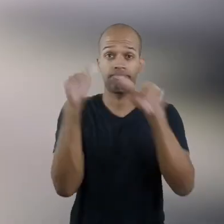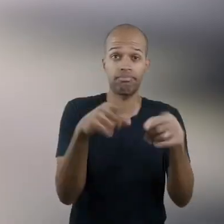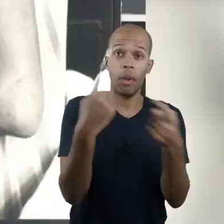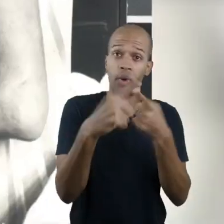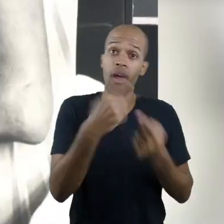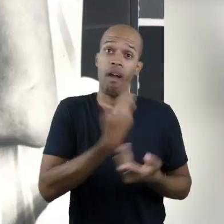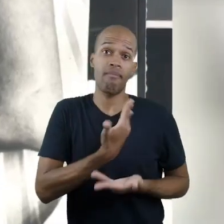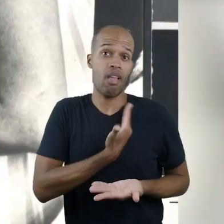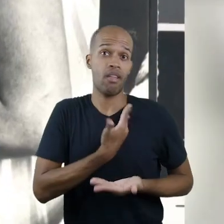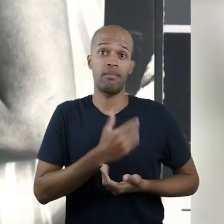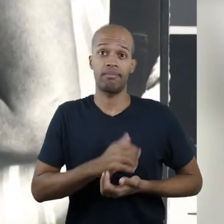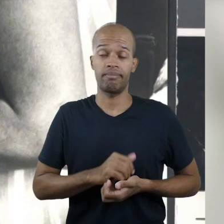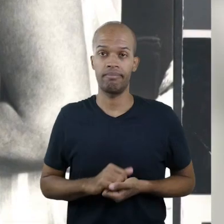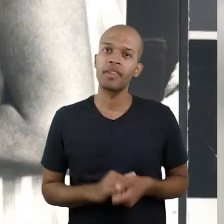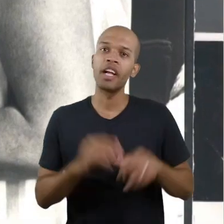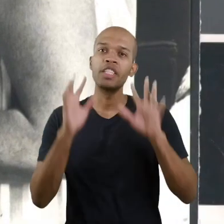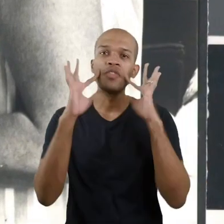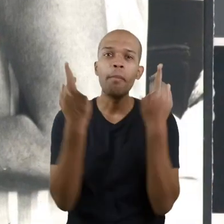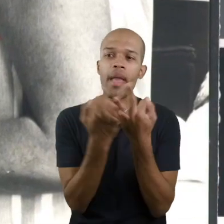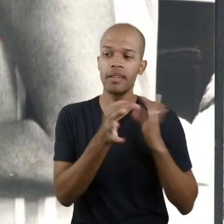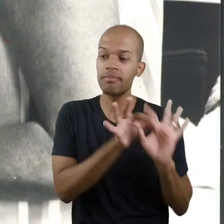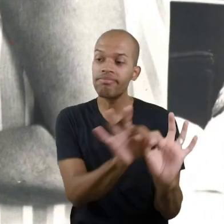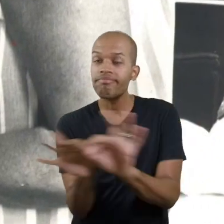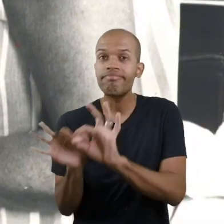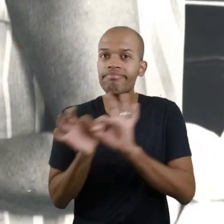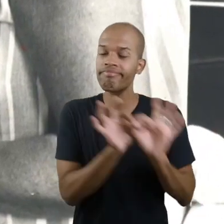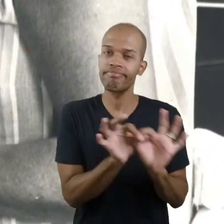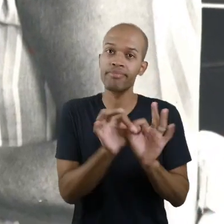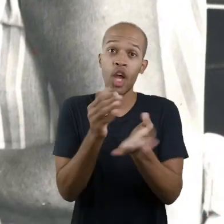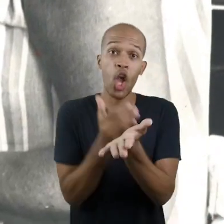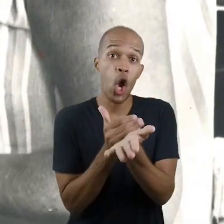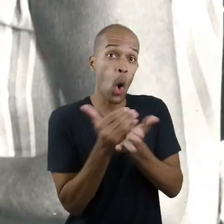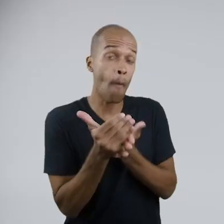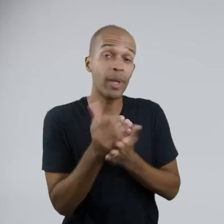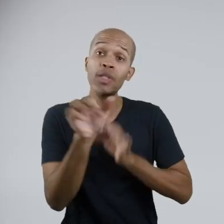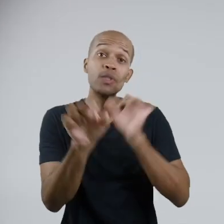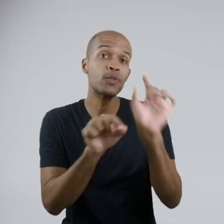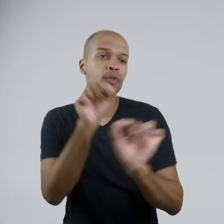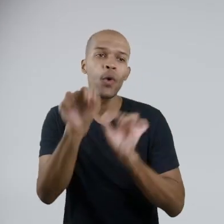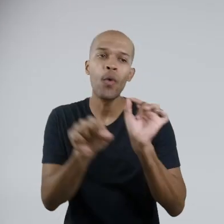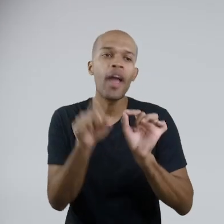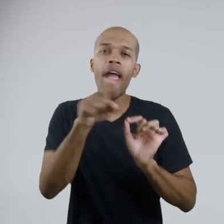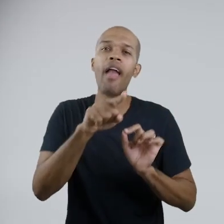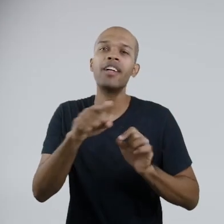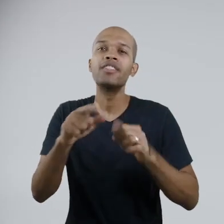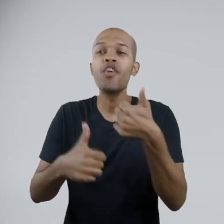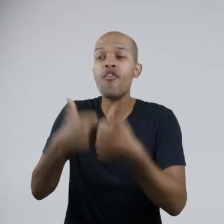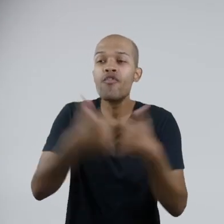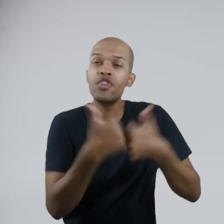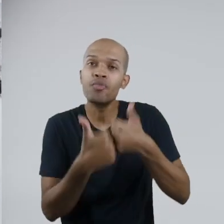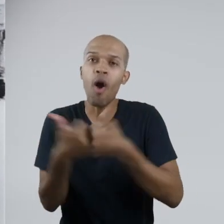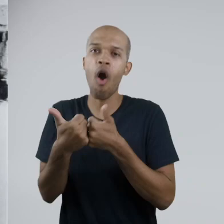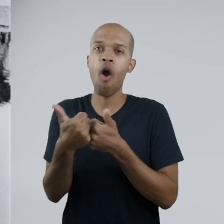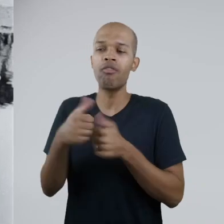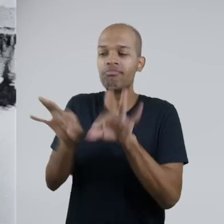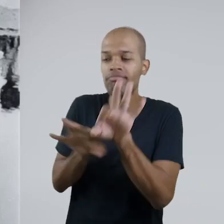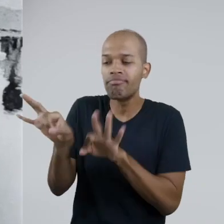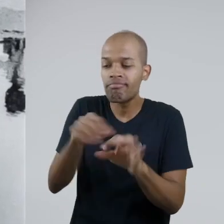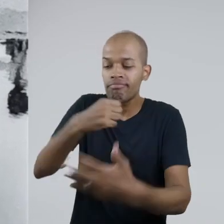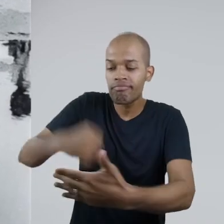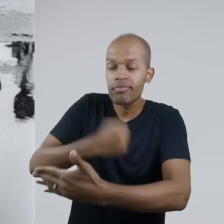amigas, serem familiares umas das outras e tal. E começaram a fazer pelada, fazer